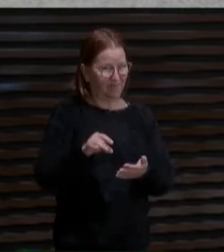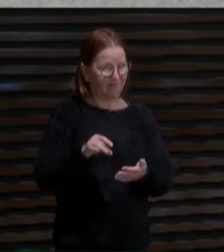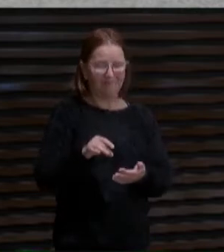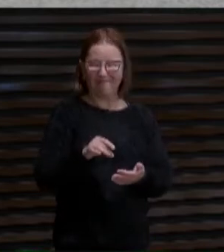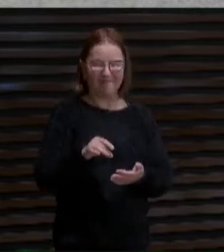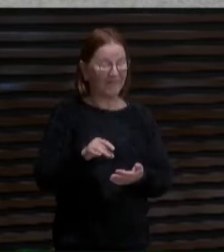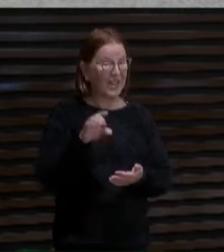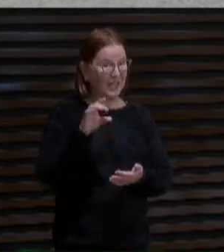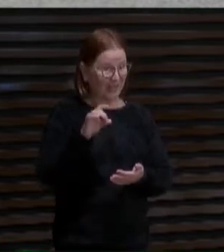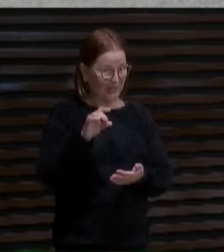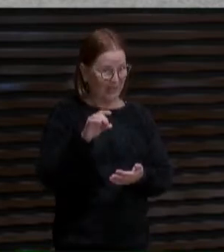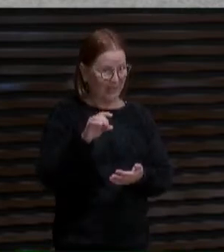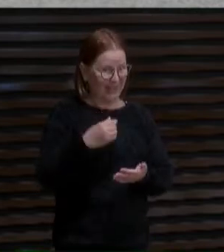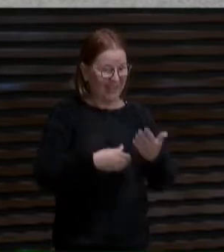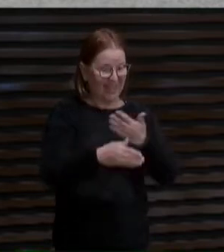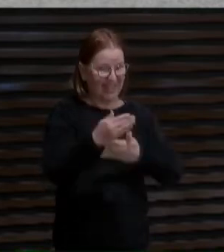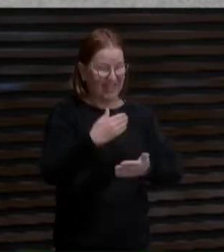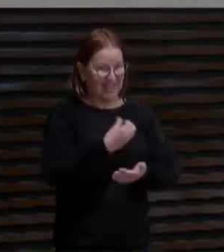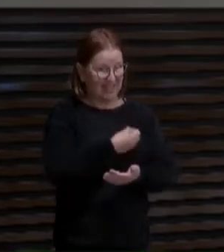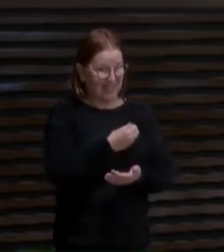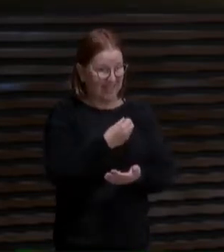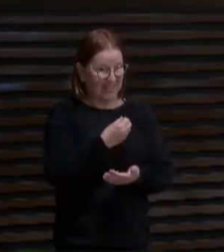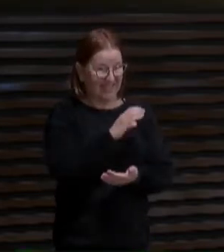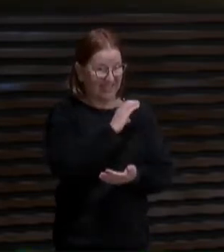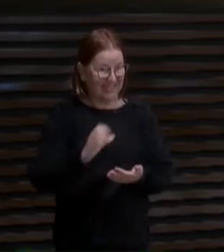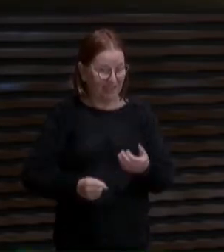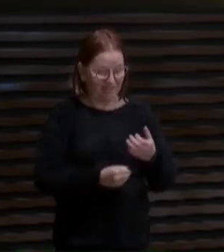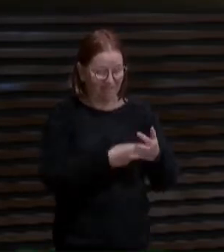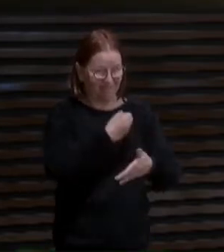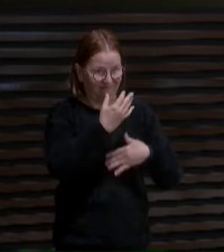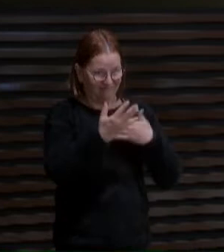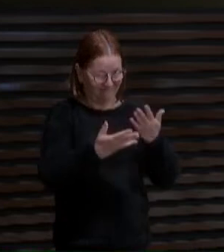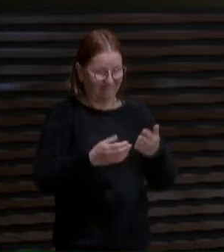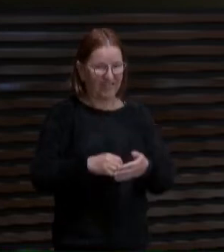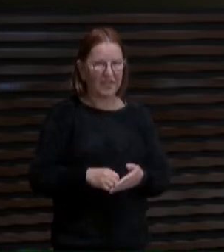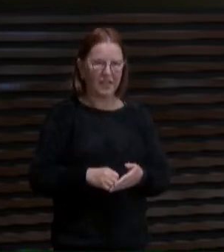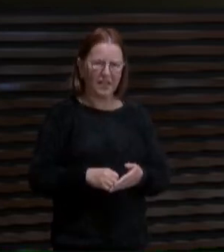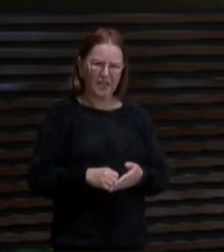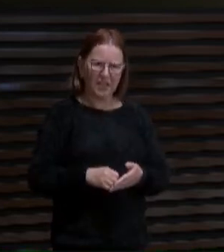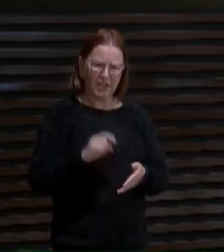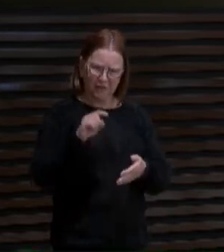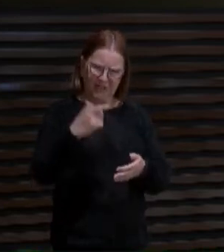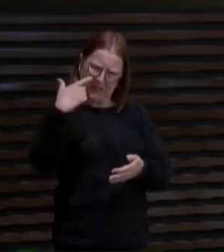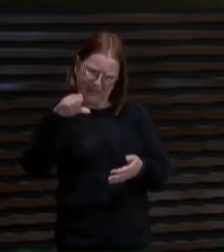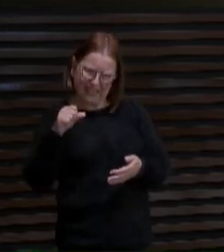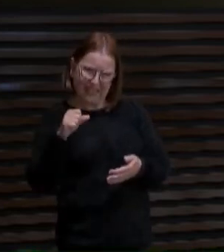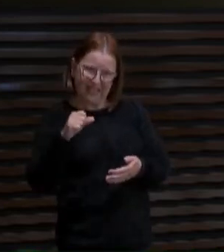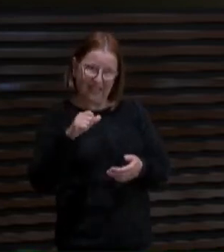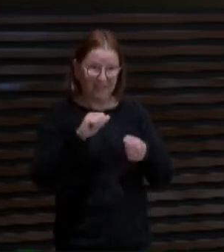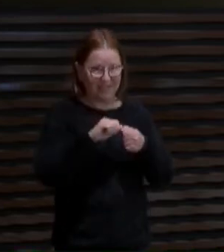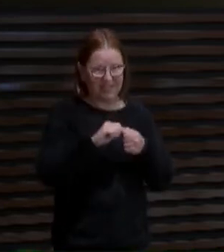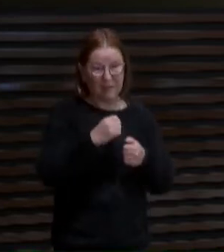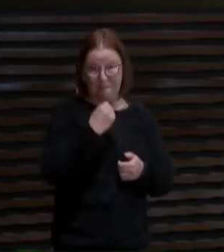só se você foi Tornado uma nova criatura você tem capacidade de fazer bem fazer bem Aquele que